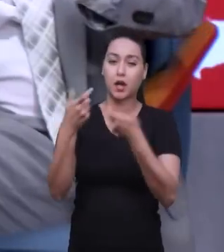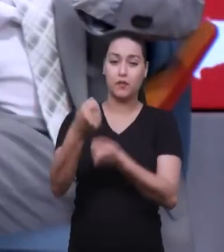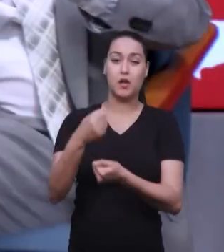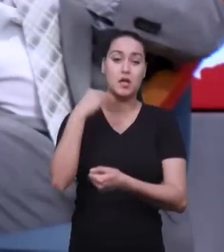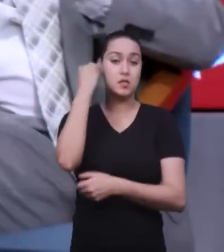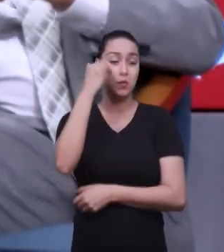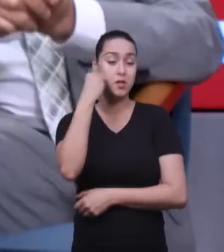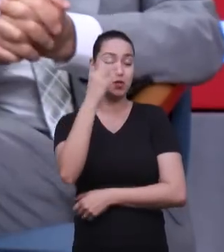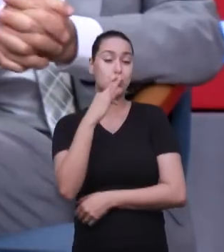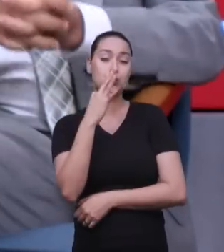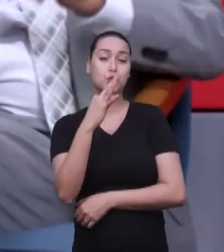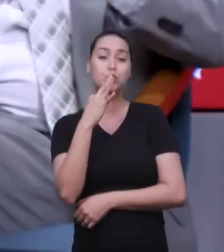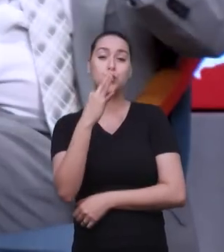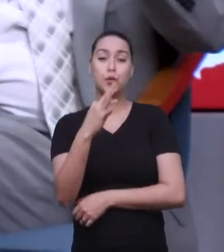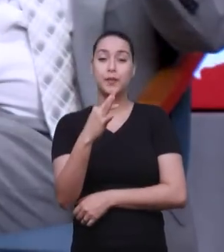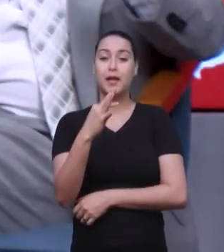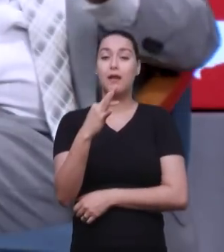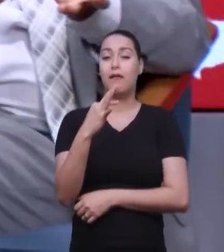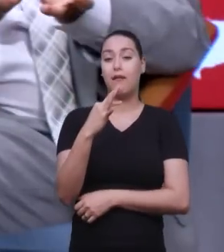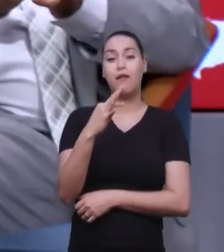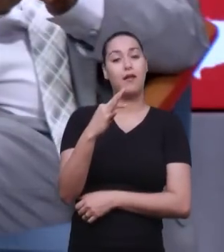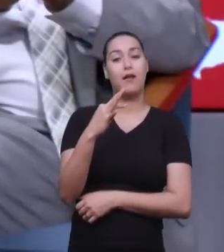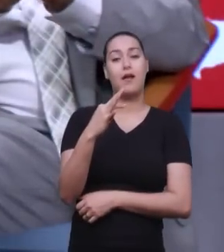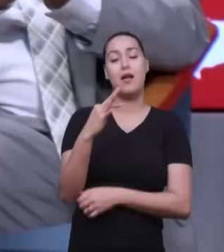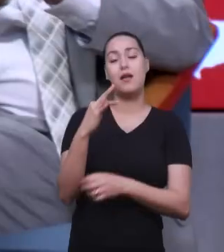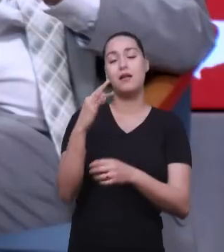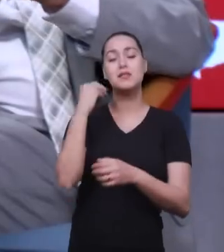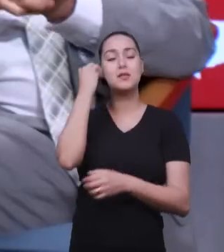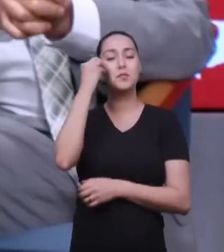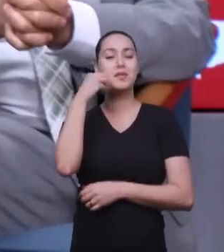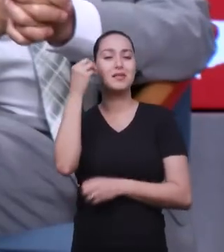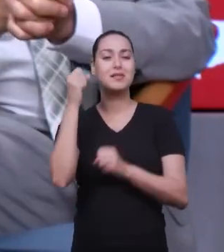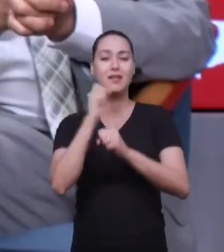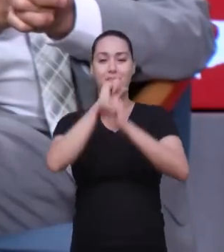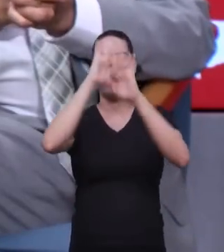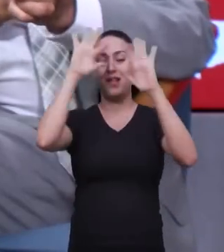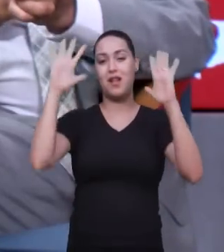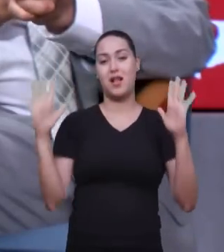A experiência de Tomé trouxe isso de forma muito clara,